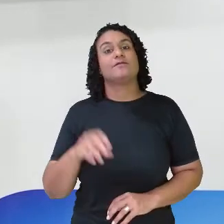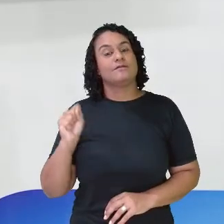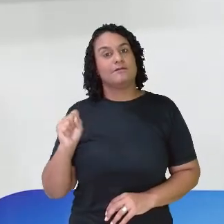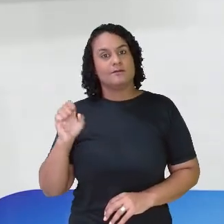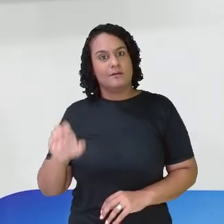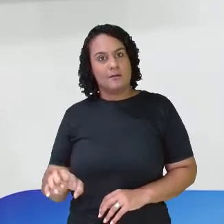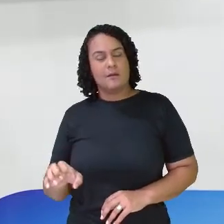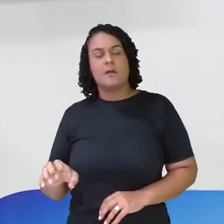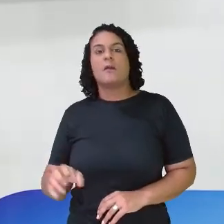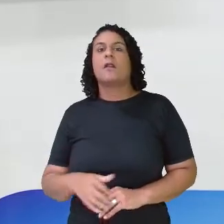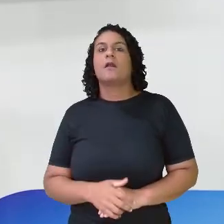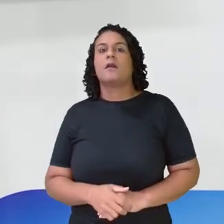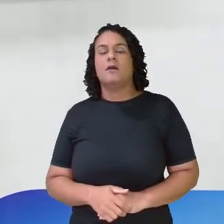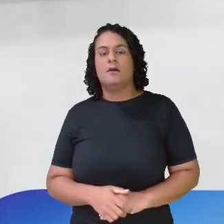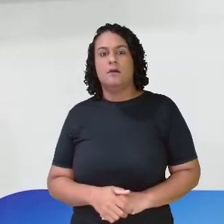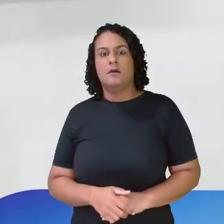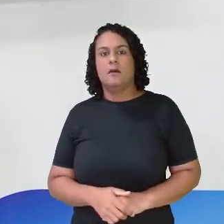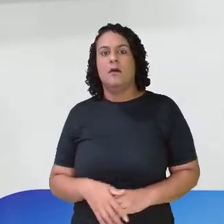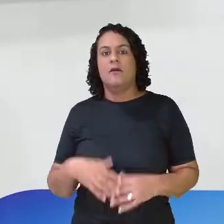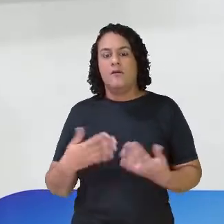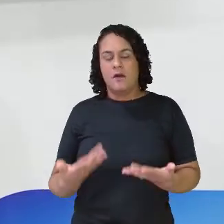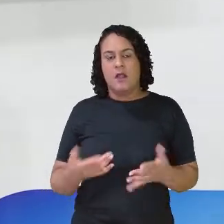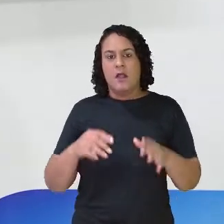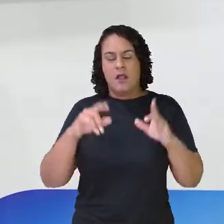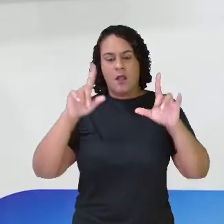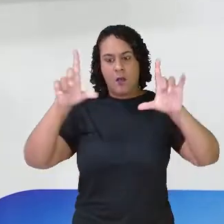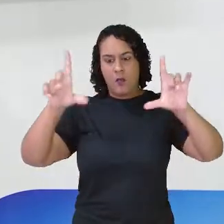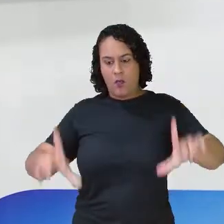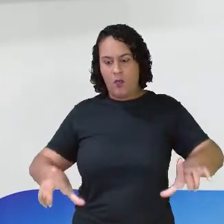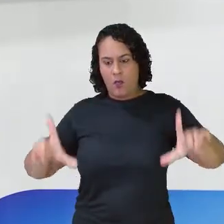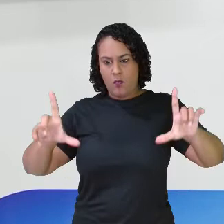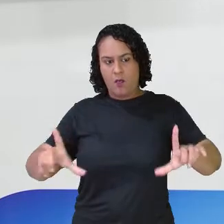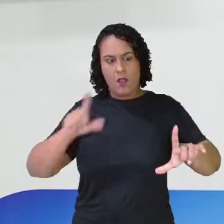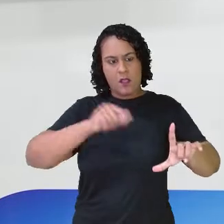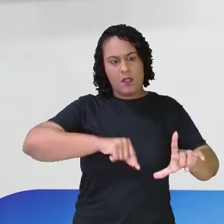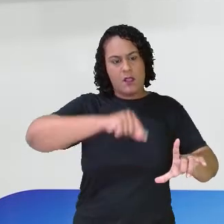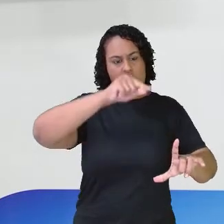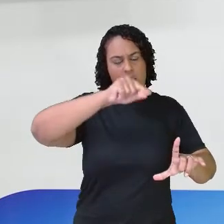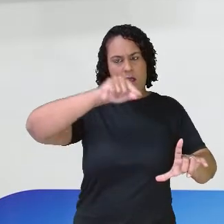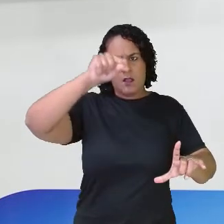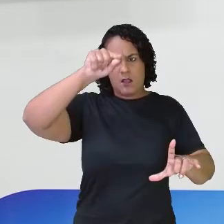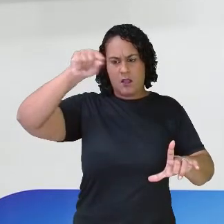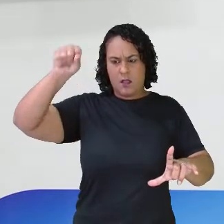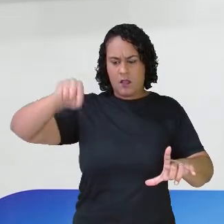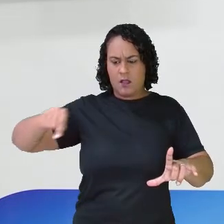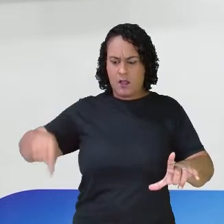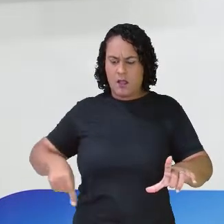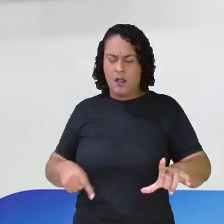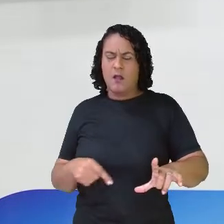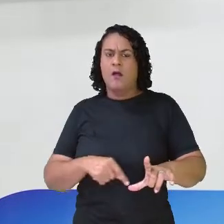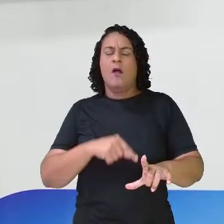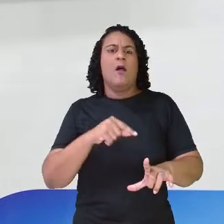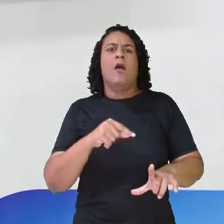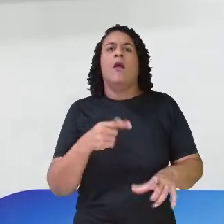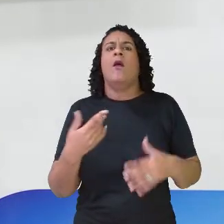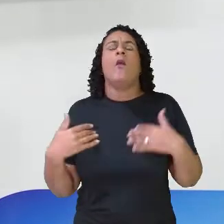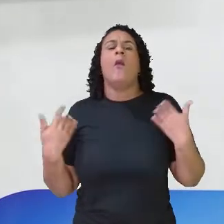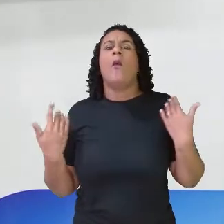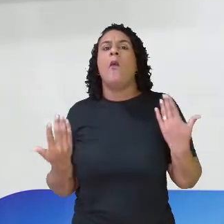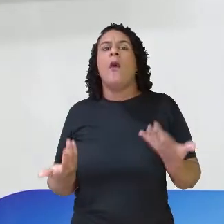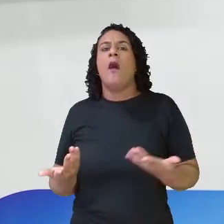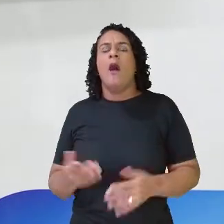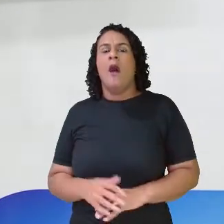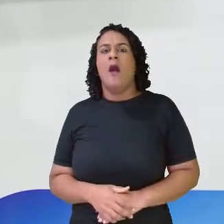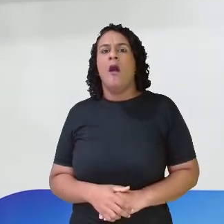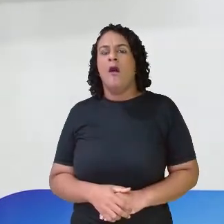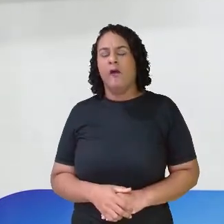gente passasse um contorno no quadro que você vê na escola, que forma geométrica